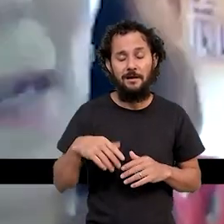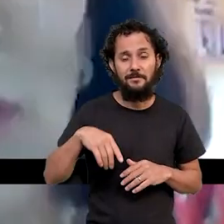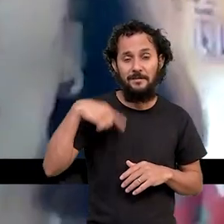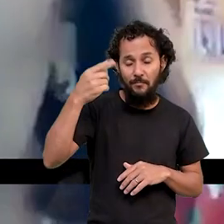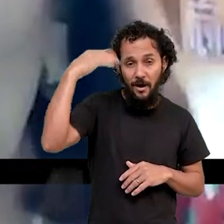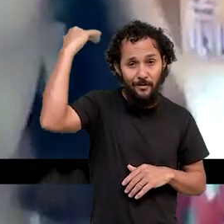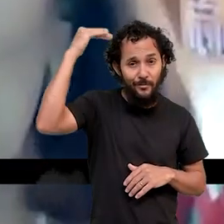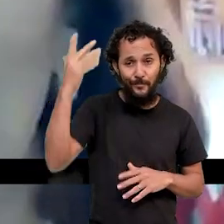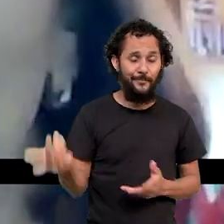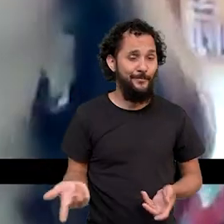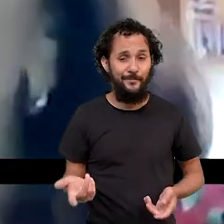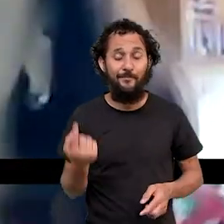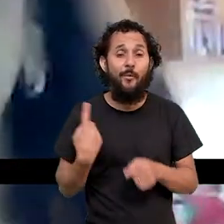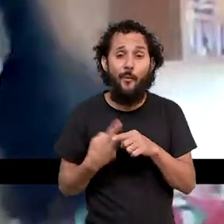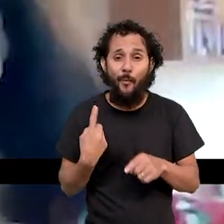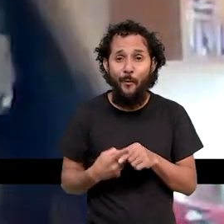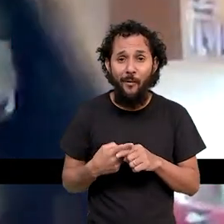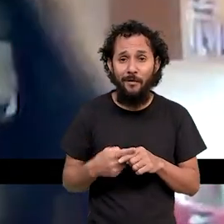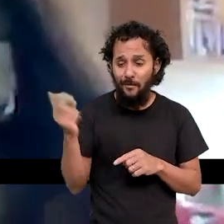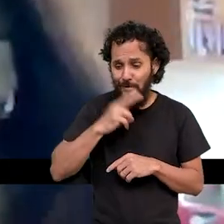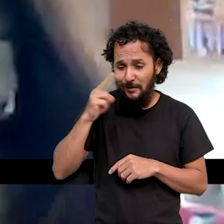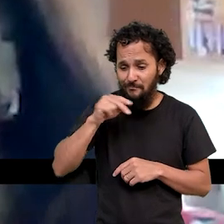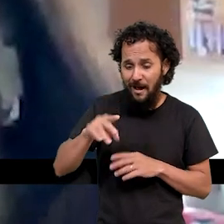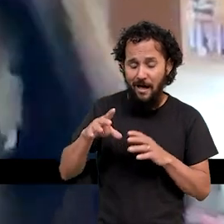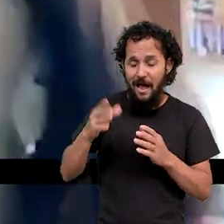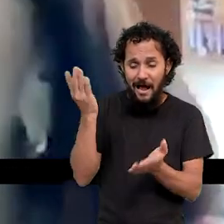e muito mais como adultos. Por que dessa